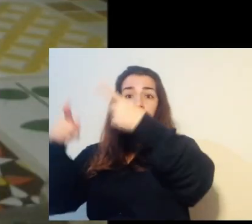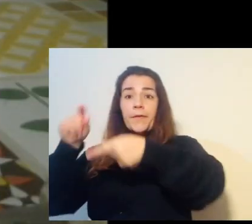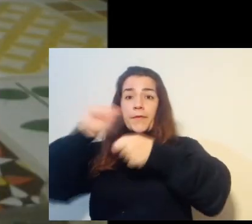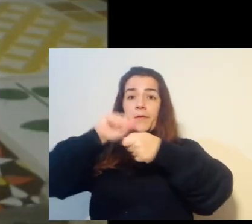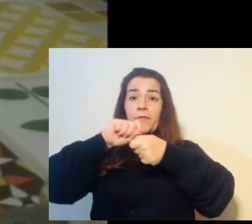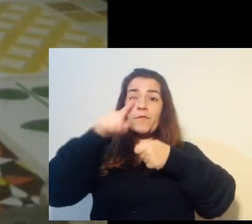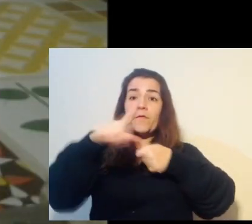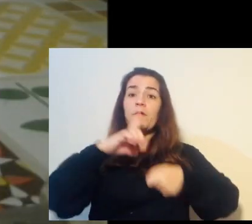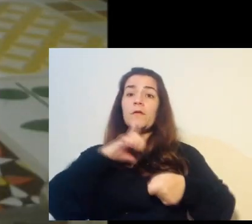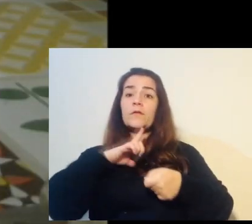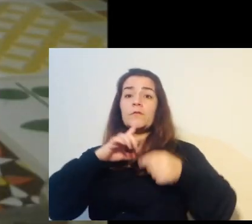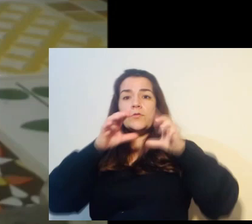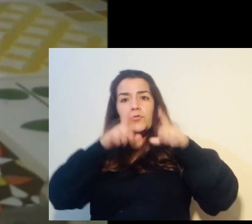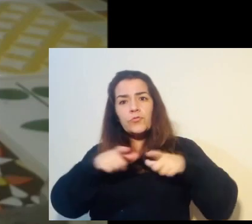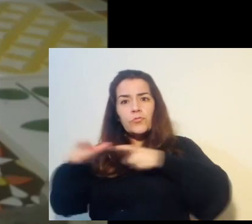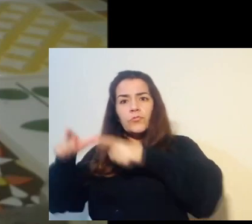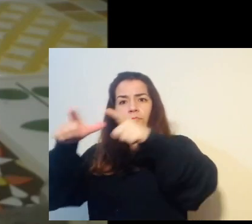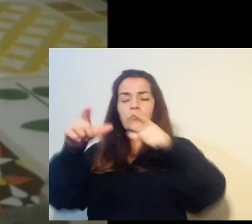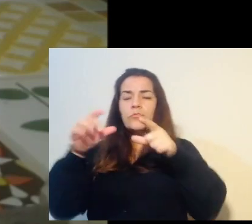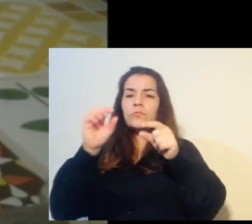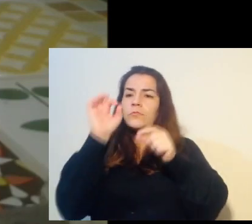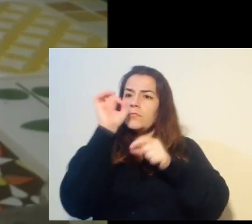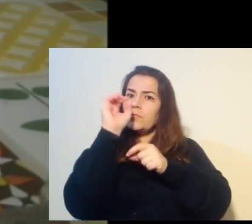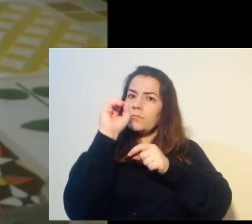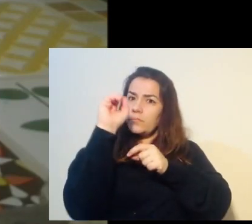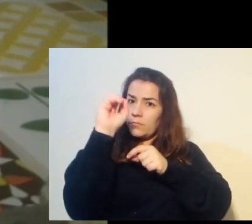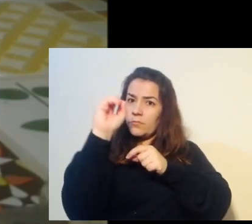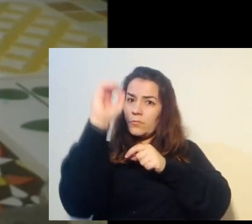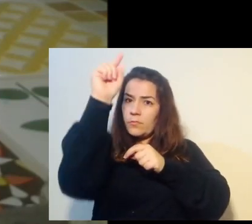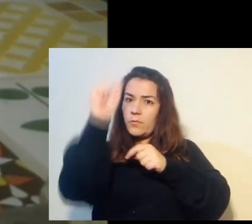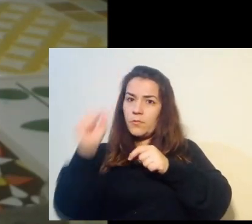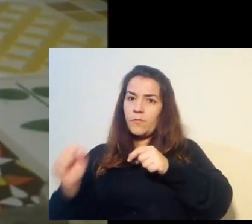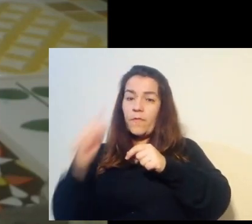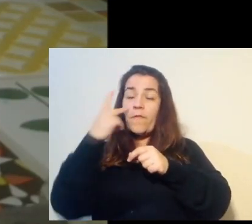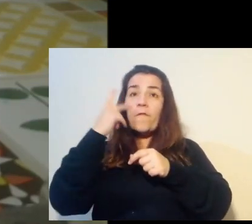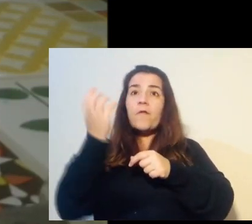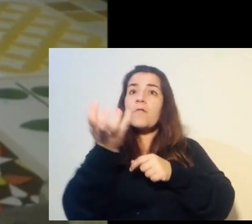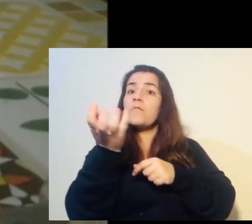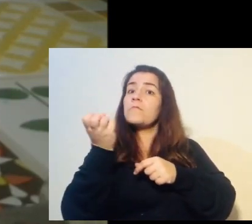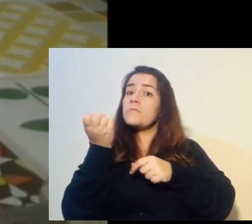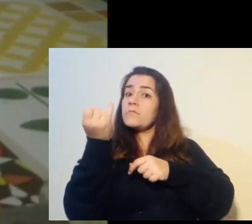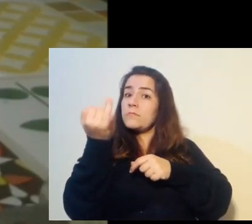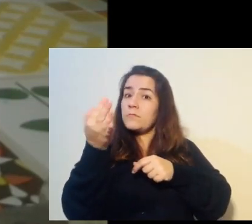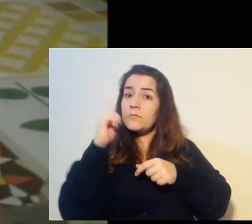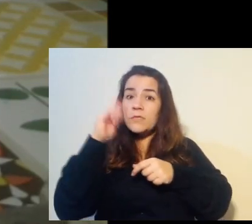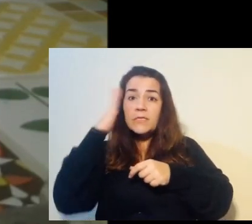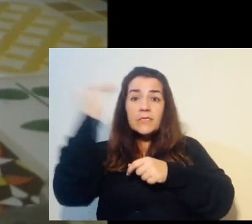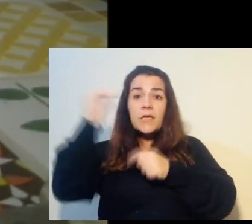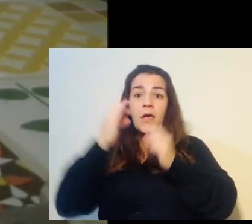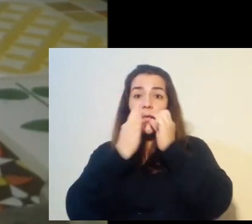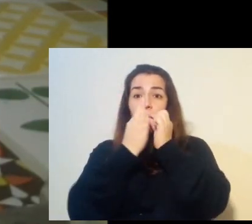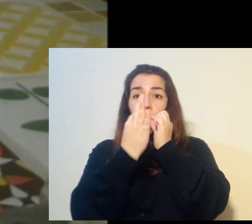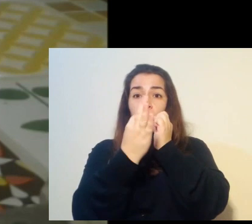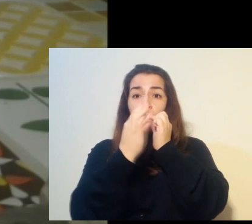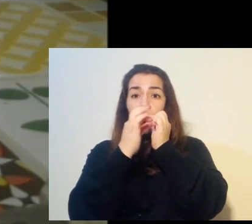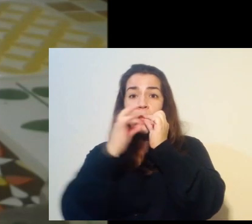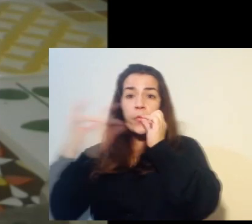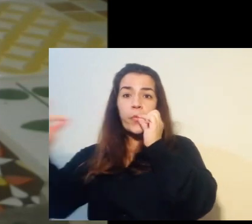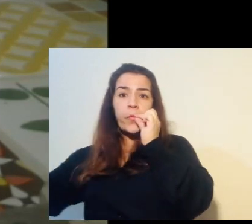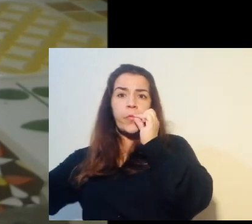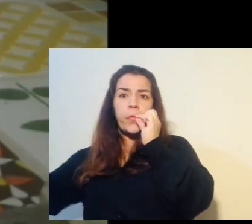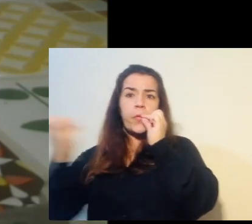a gente tem o lugar do 0% calculado. Então, a gente sabe onde é o 100% e